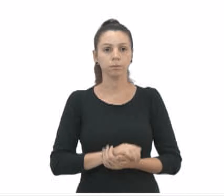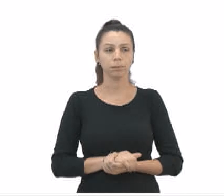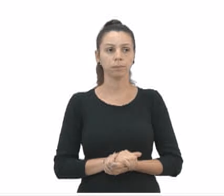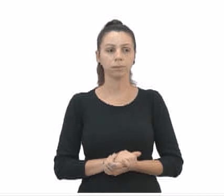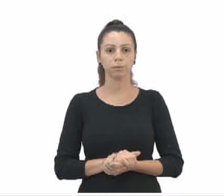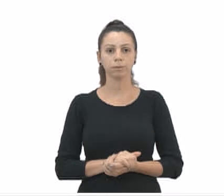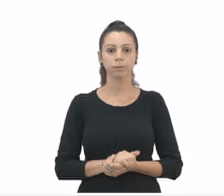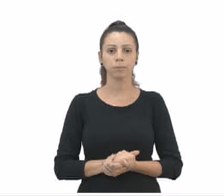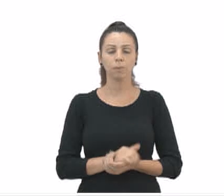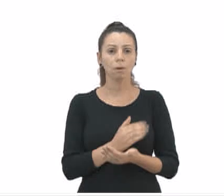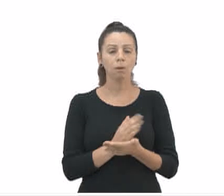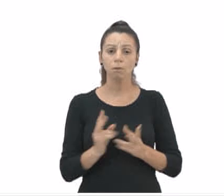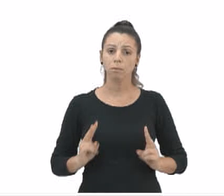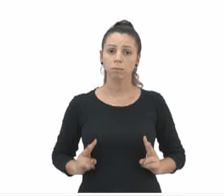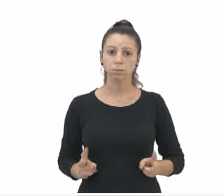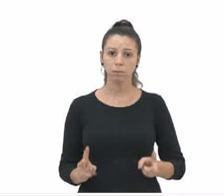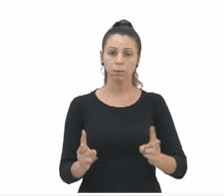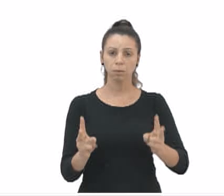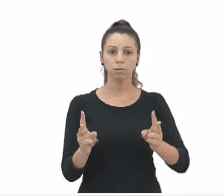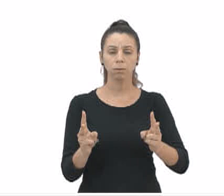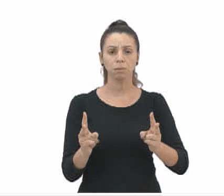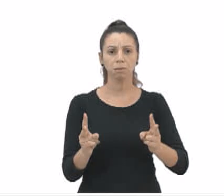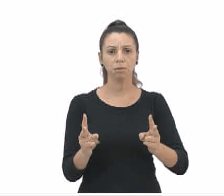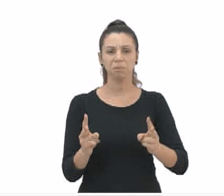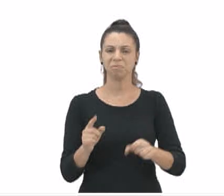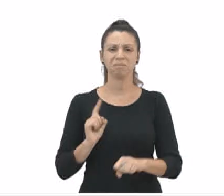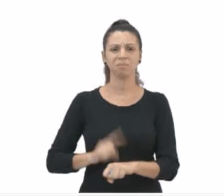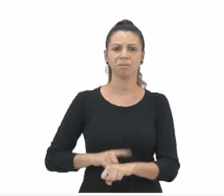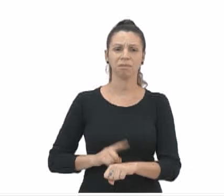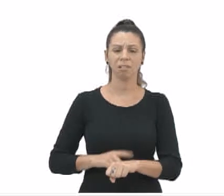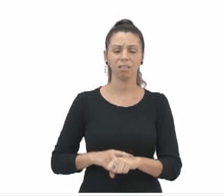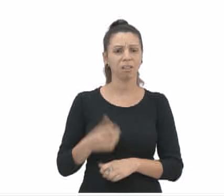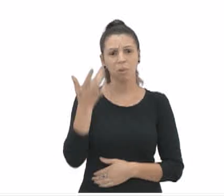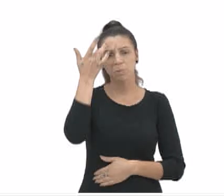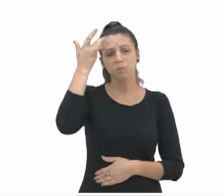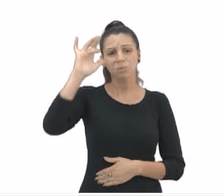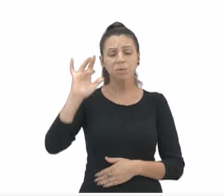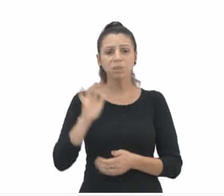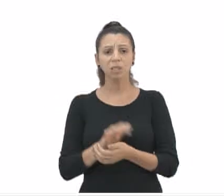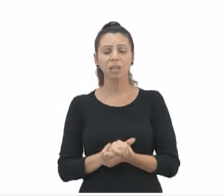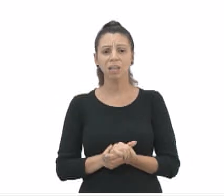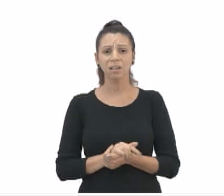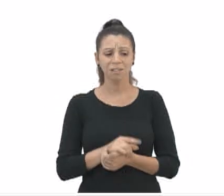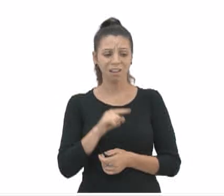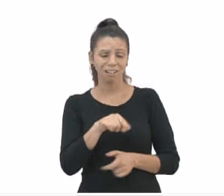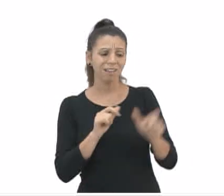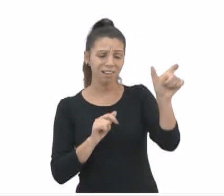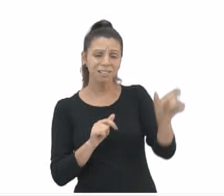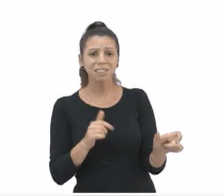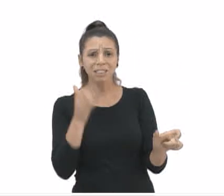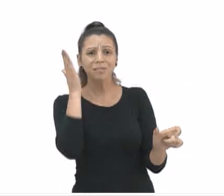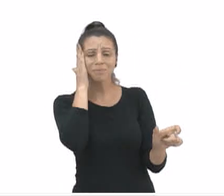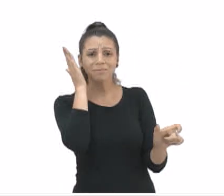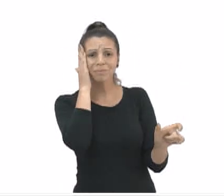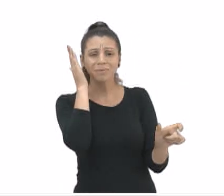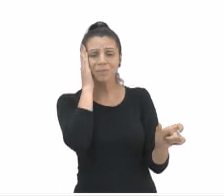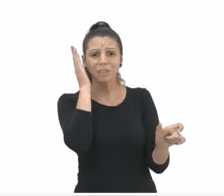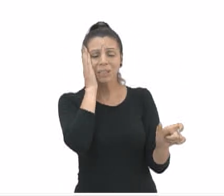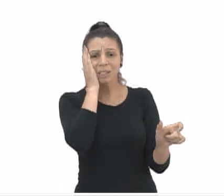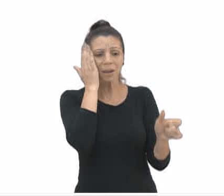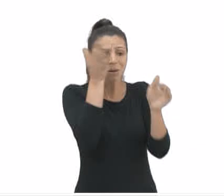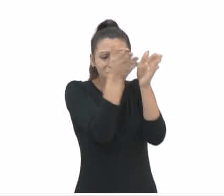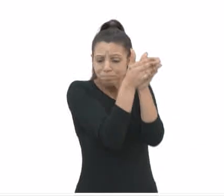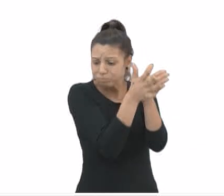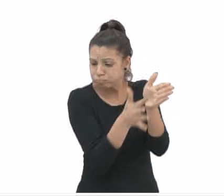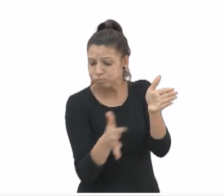E assim continuou. Quanto tempo? Eu não sei. Ela sabia que era tempo